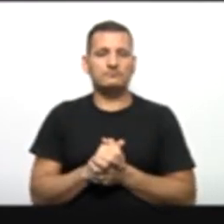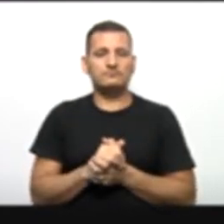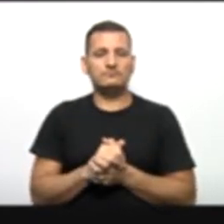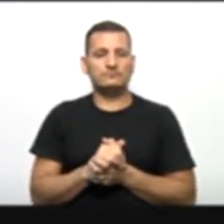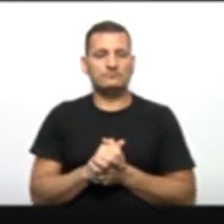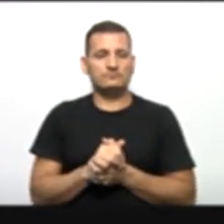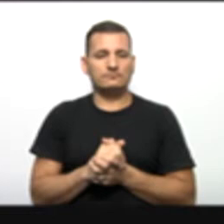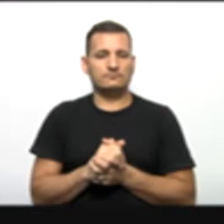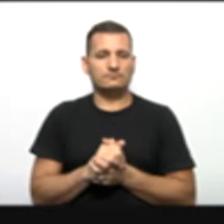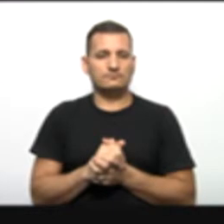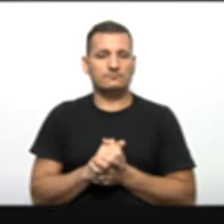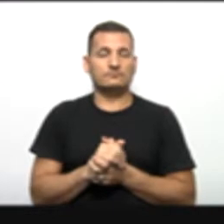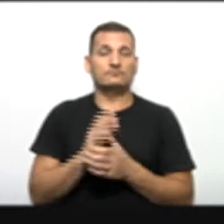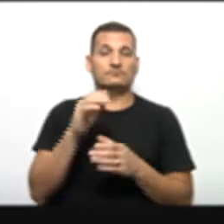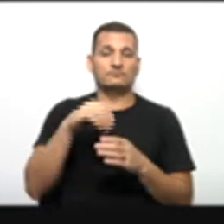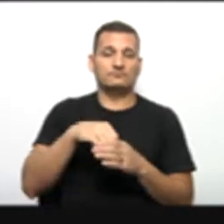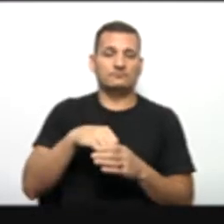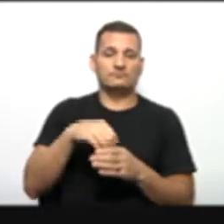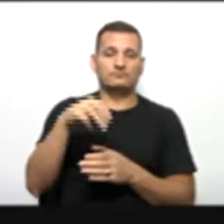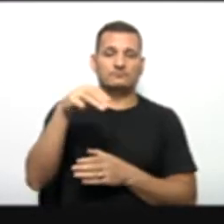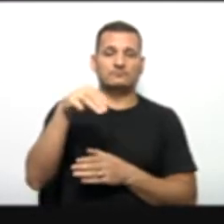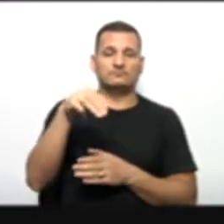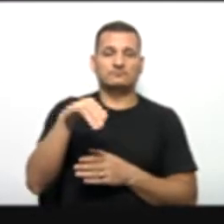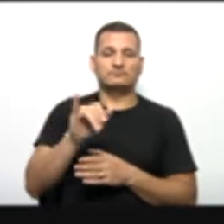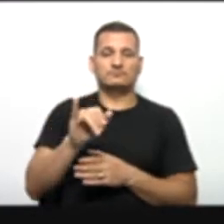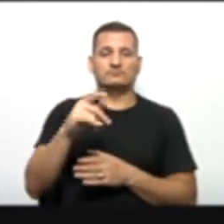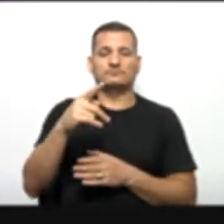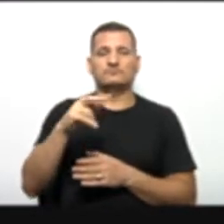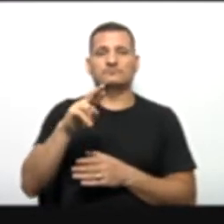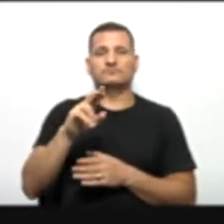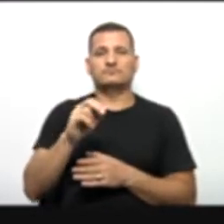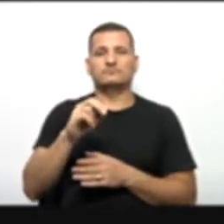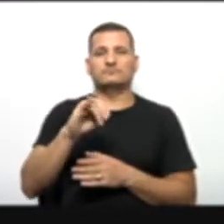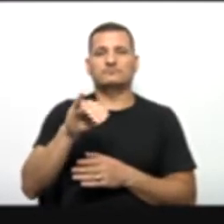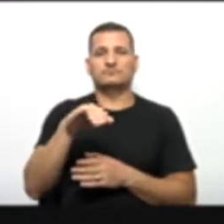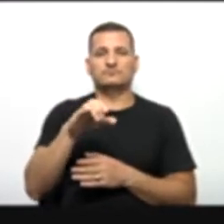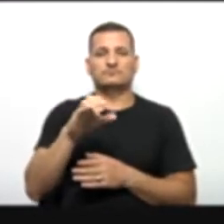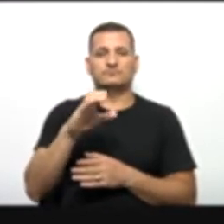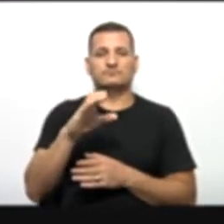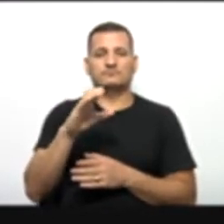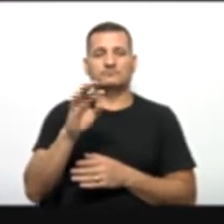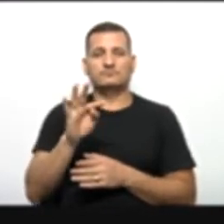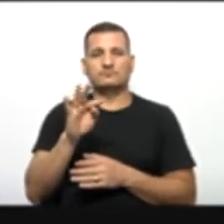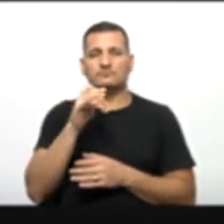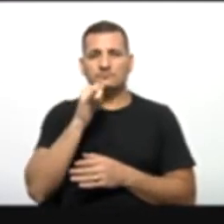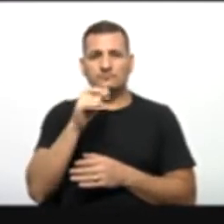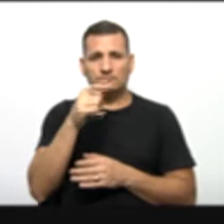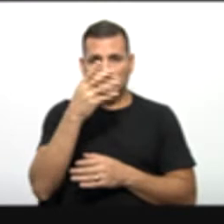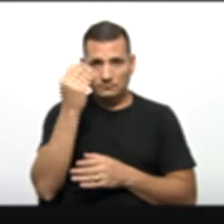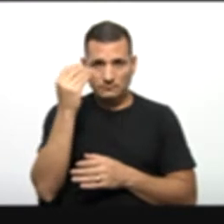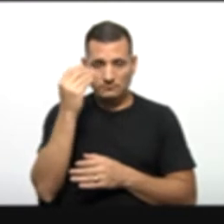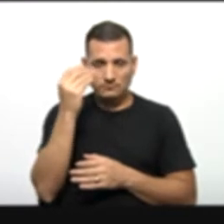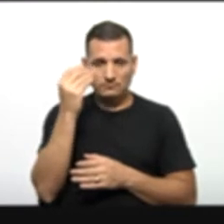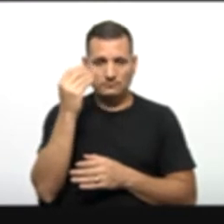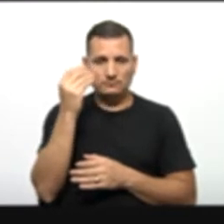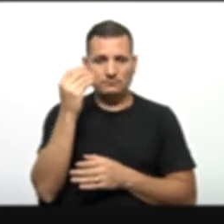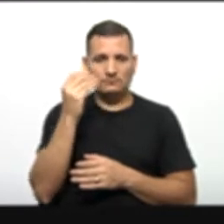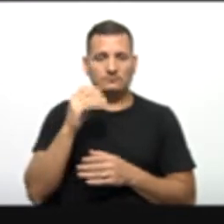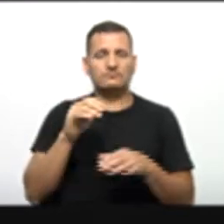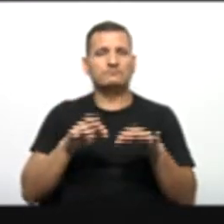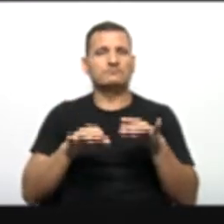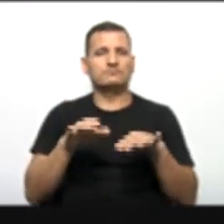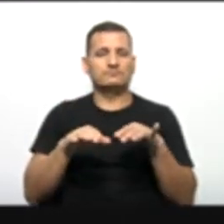dentro do mar project eu sei que também foi a pasta mas caso você esqueça e esteja no windows digita